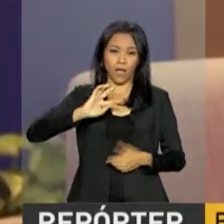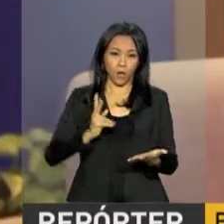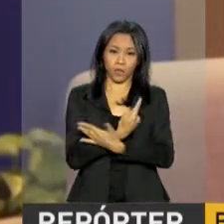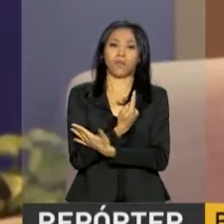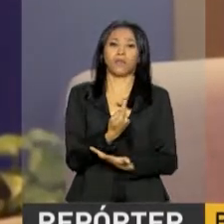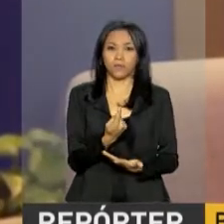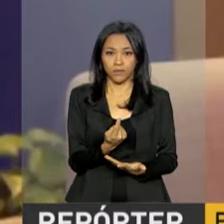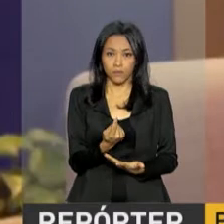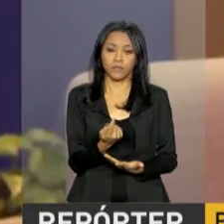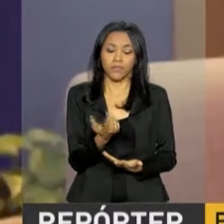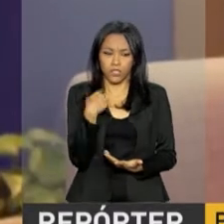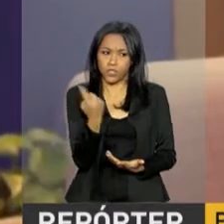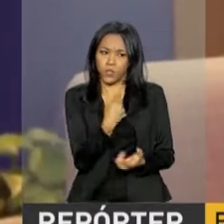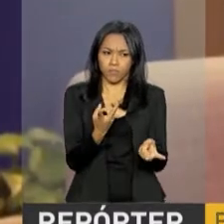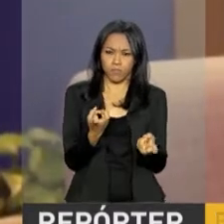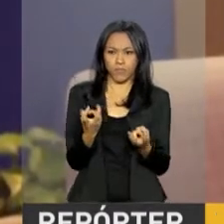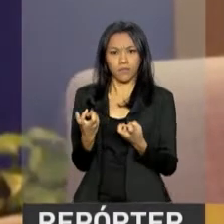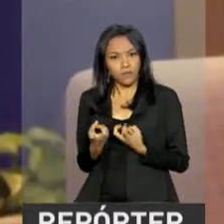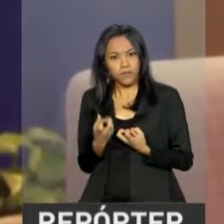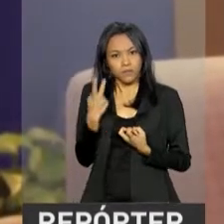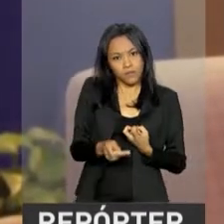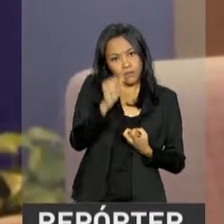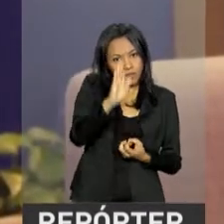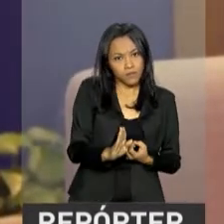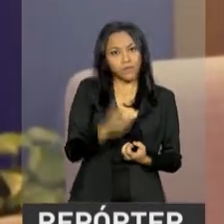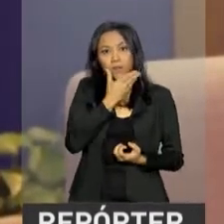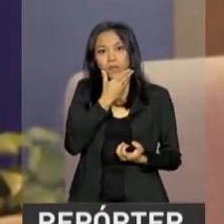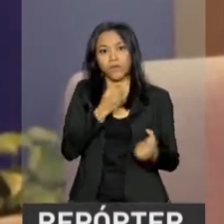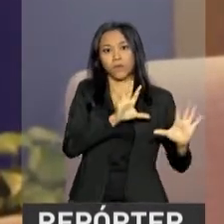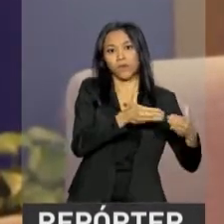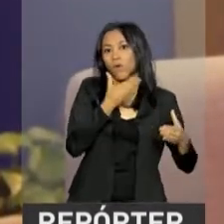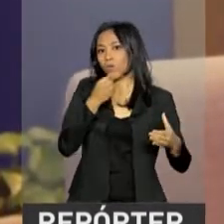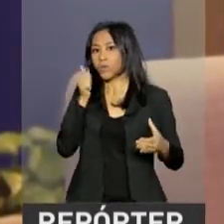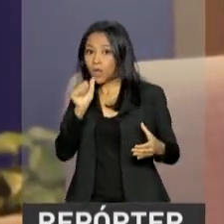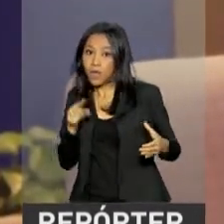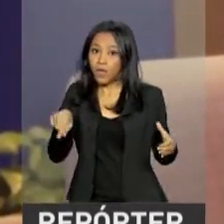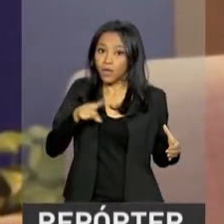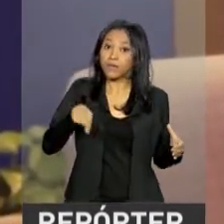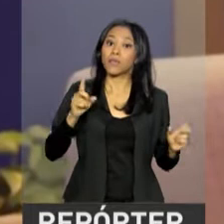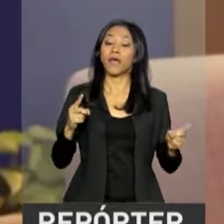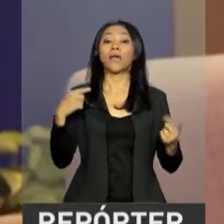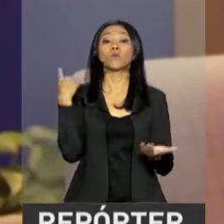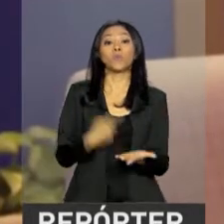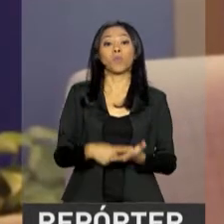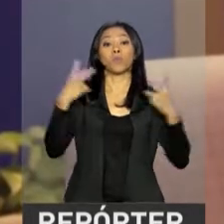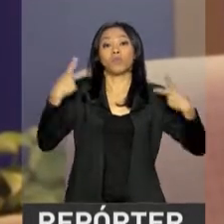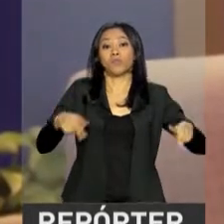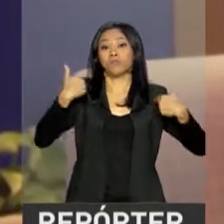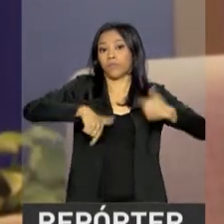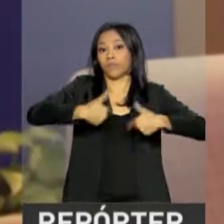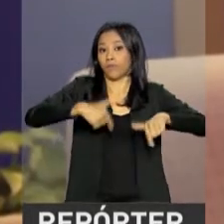diferenciais de rendimentos ea gente observa historicamente é no brasil entre homens e mulheres é a responsabilidade pra fazer e cuidados do méxico estão